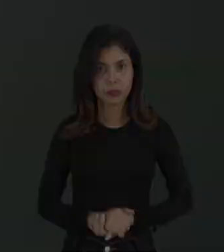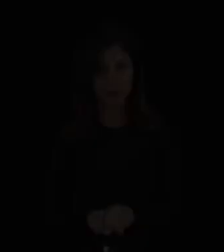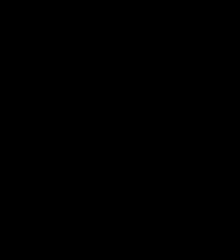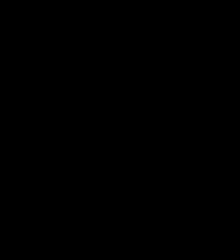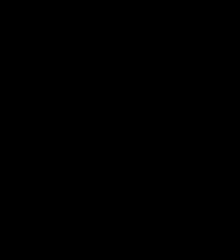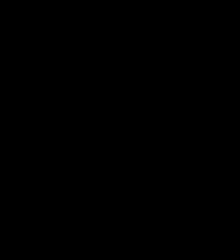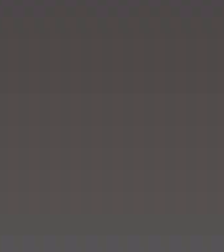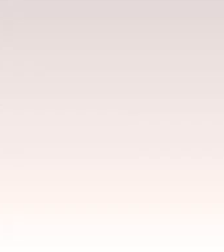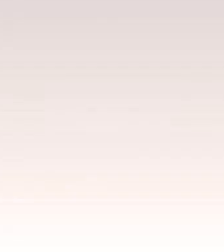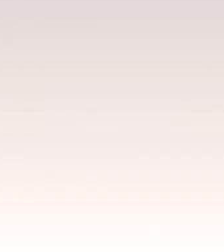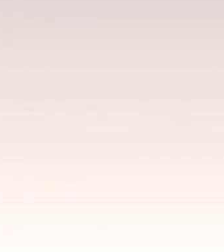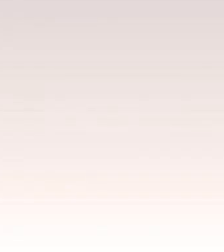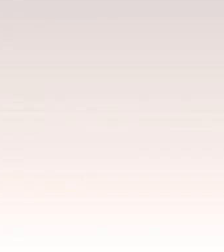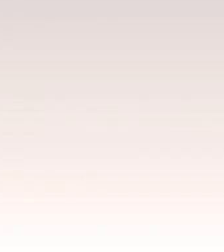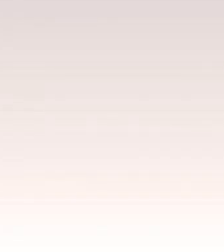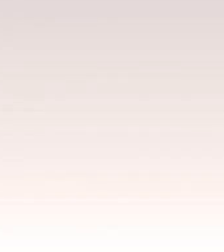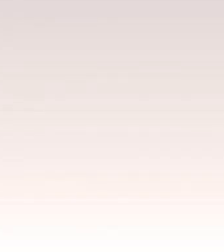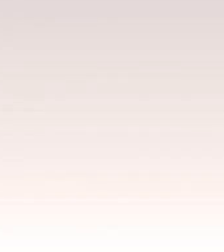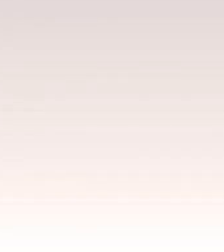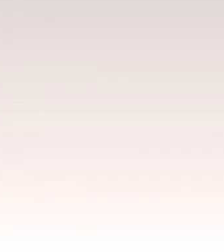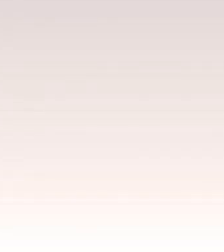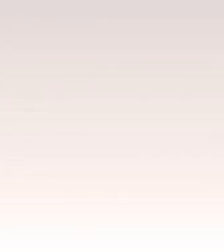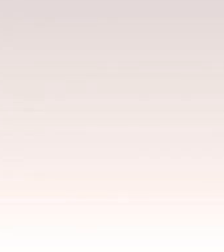aula E aí